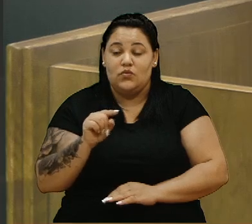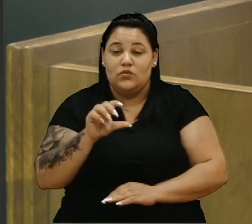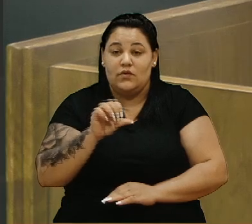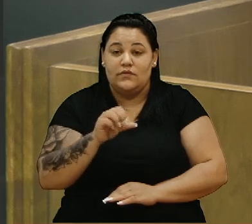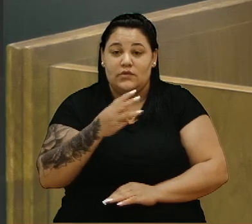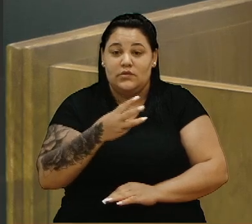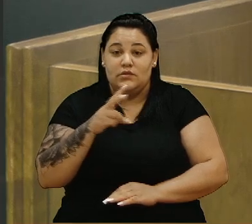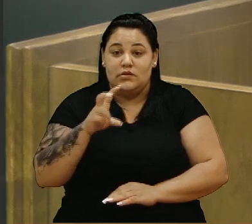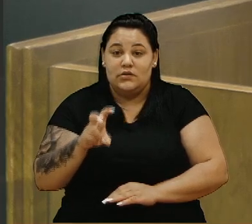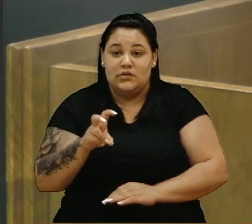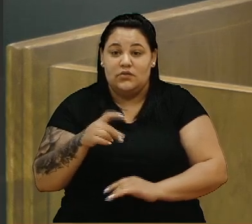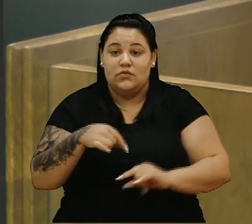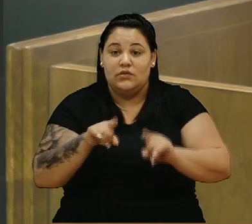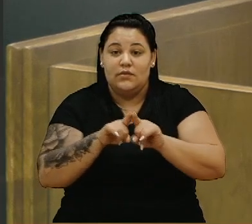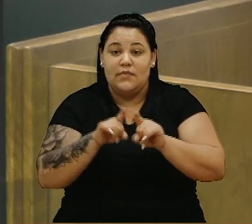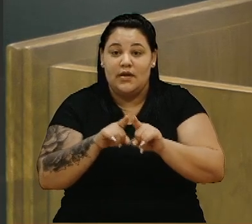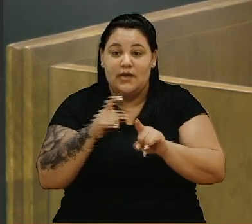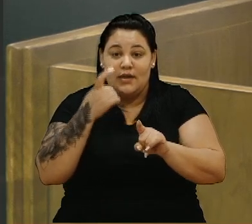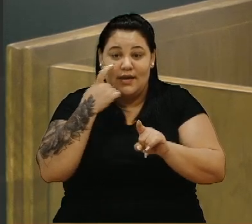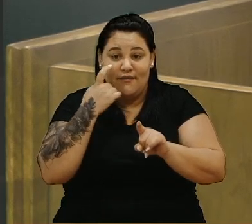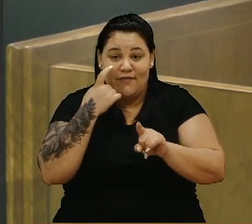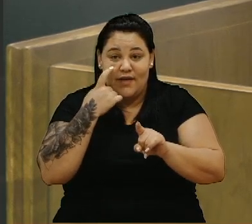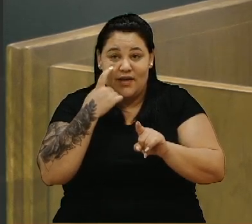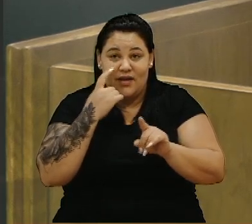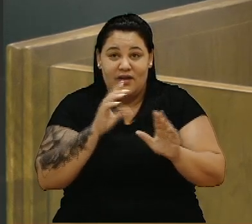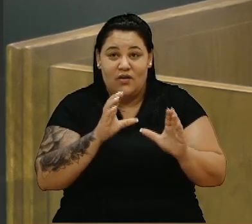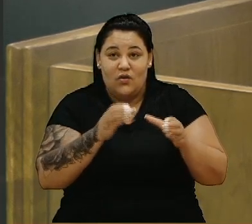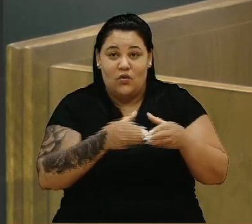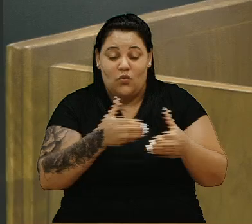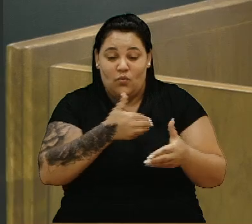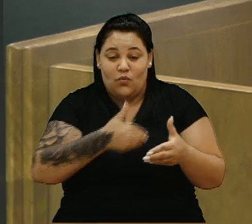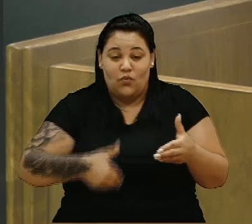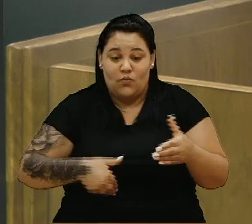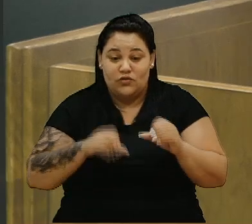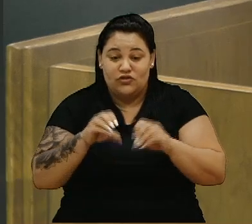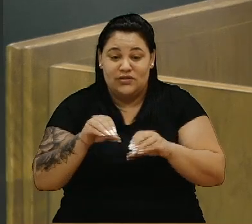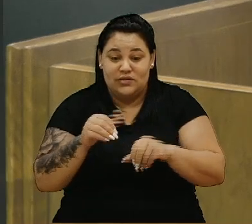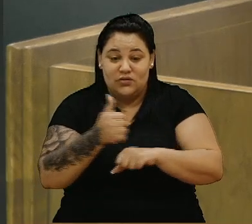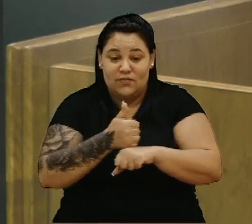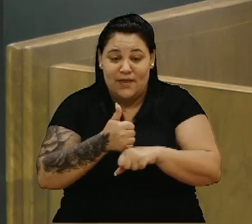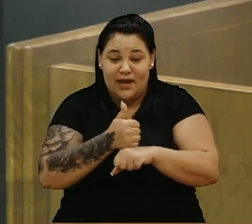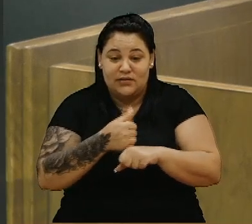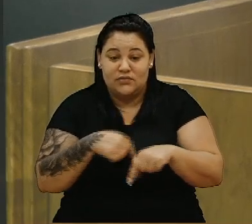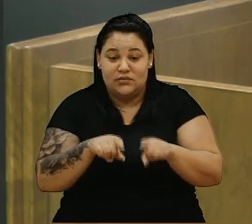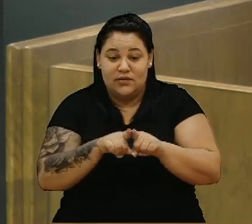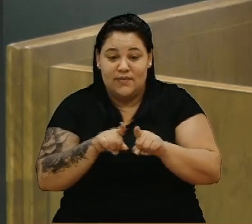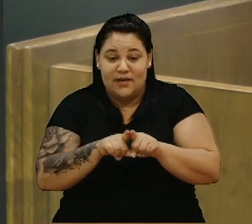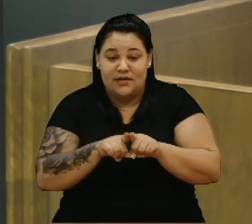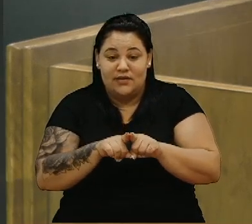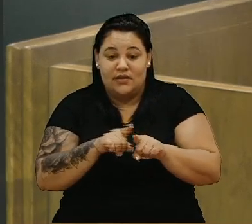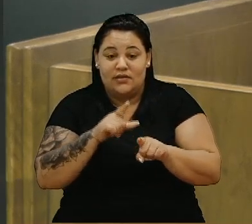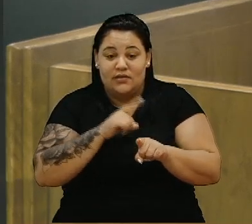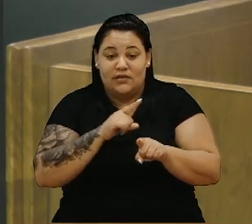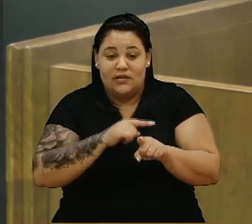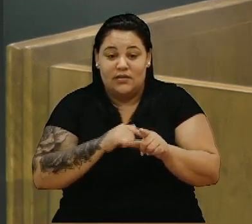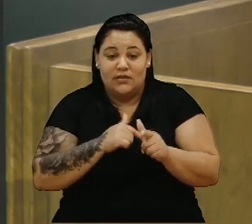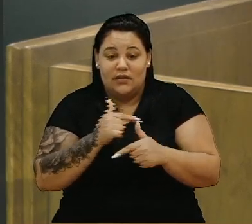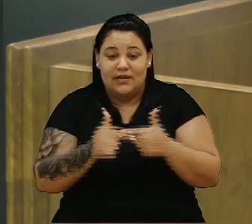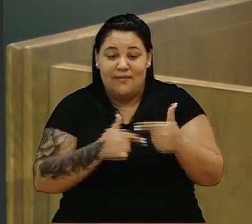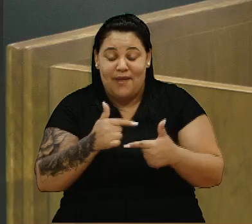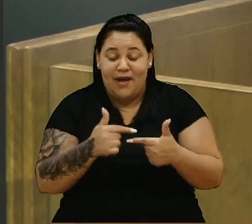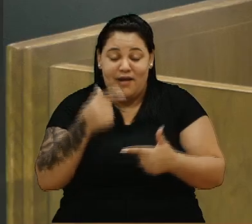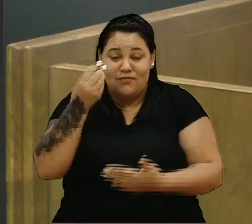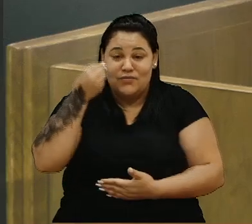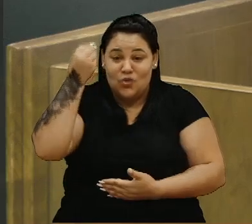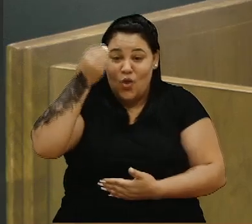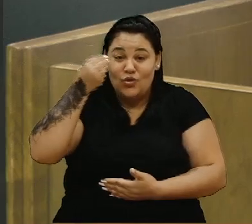13.935, que prevê que nas redes públicas de educação básica tenha serviços de psicologia e